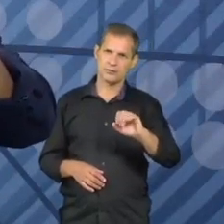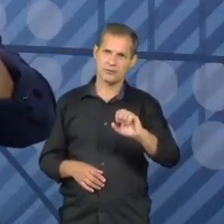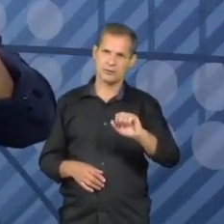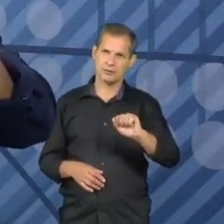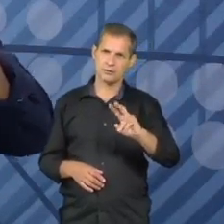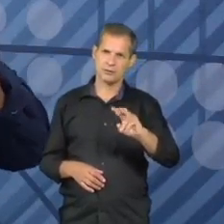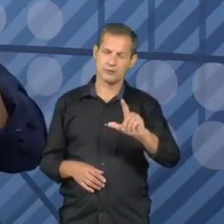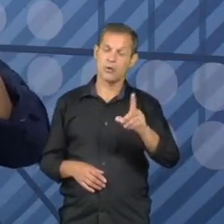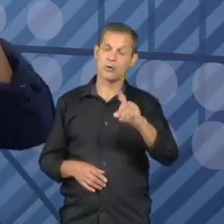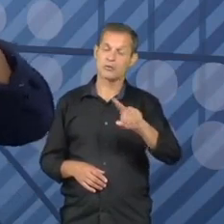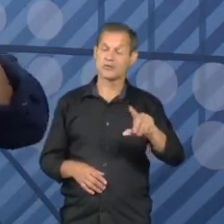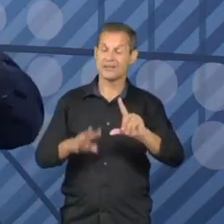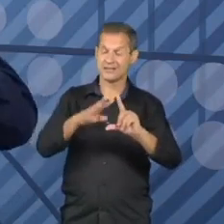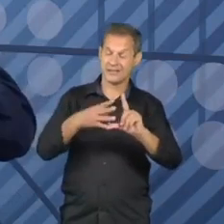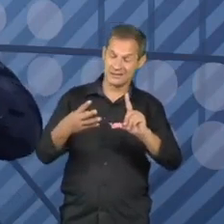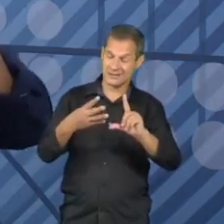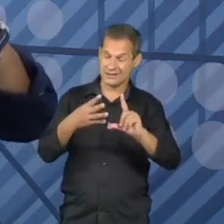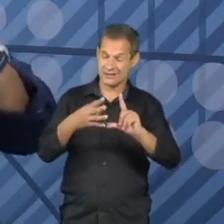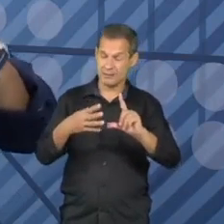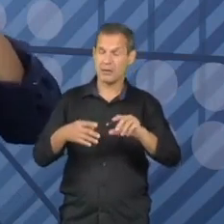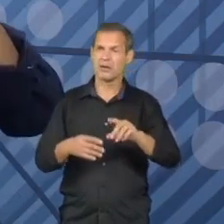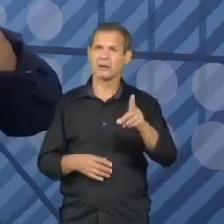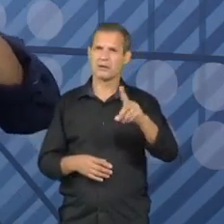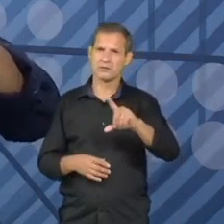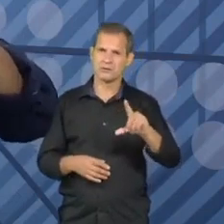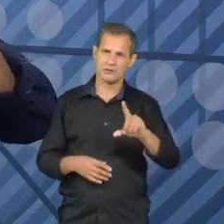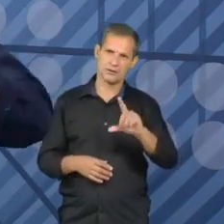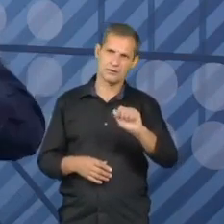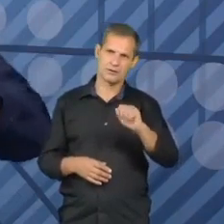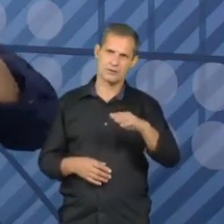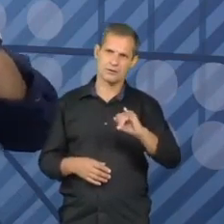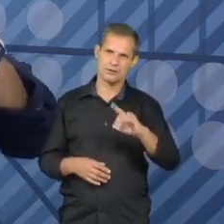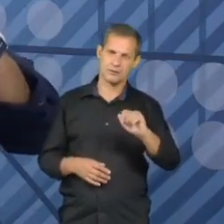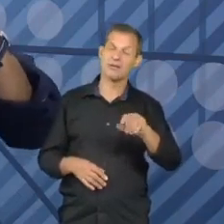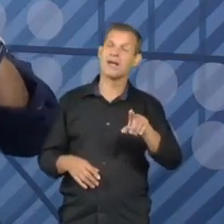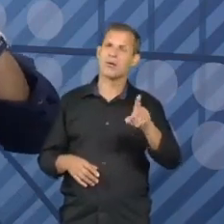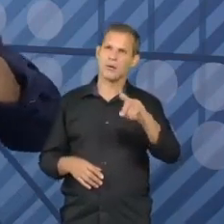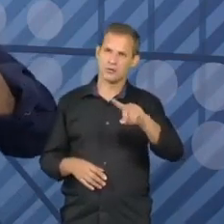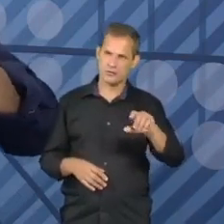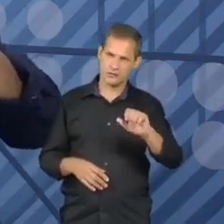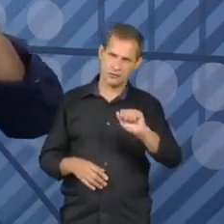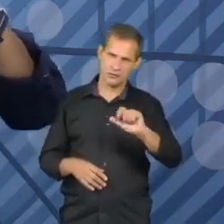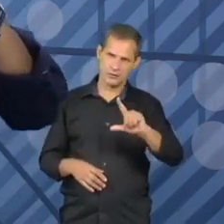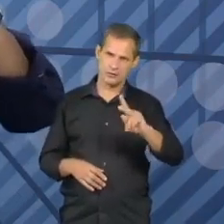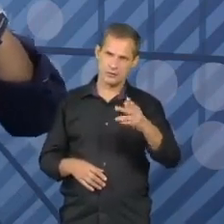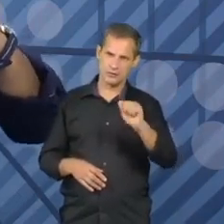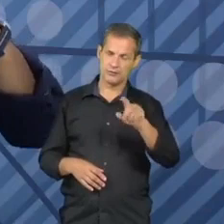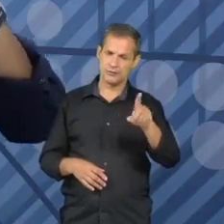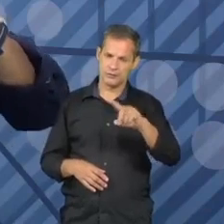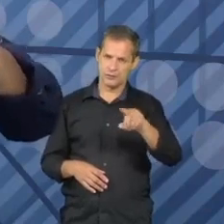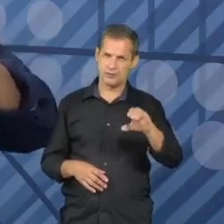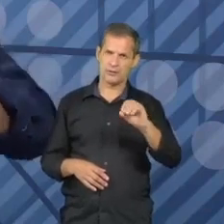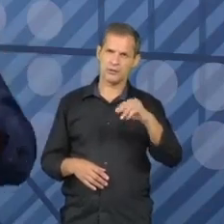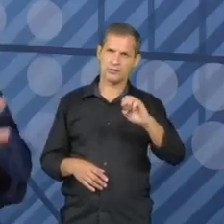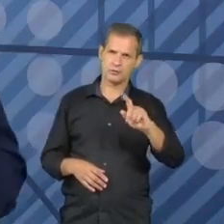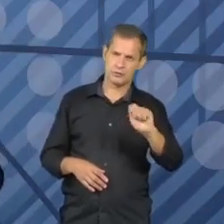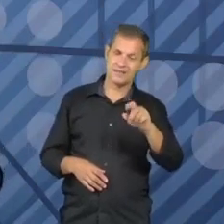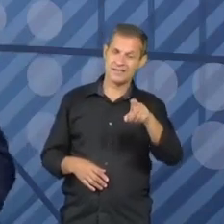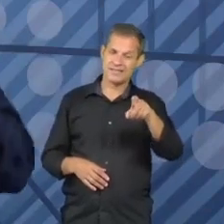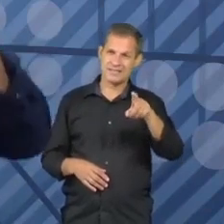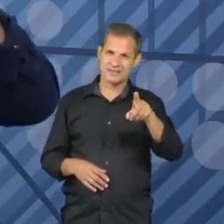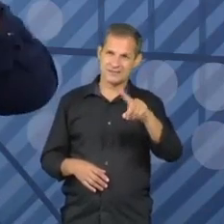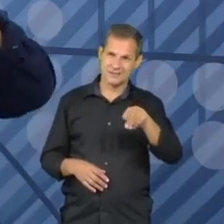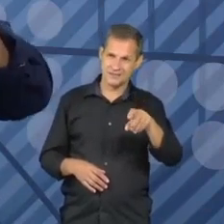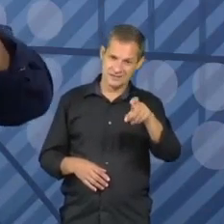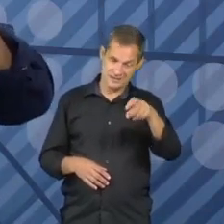tabela Z. Por isso que a gente chama de Z-lambda, mas poderia ser Z-alfa, poderia ser Z-ômega, ZX, não tem